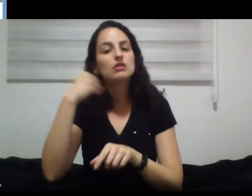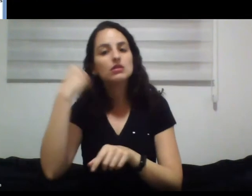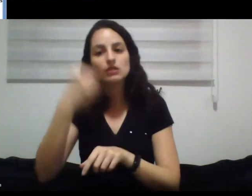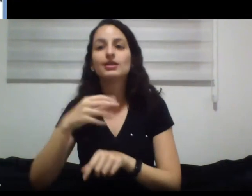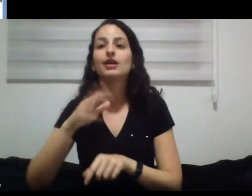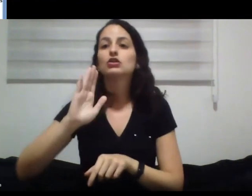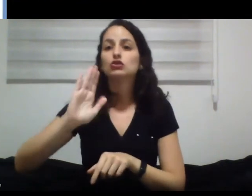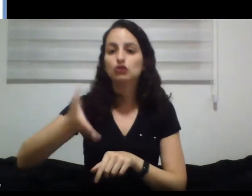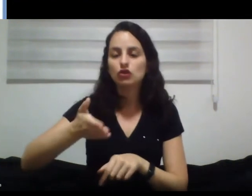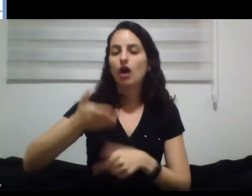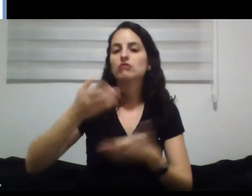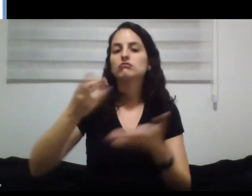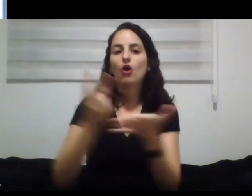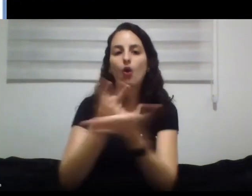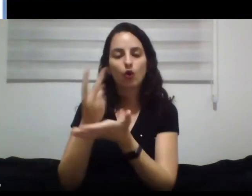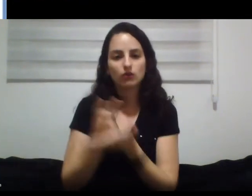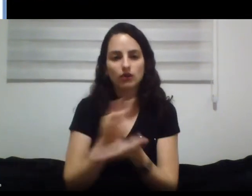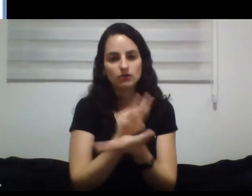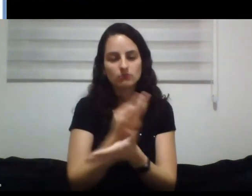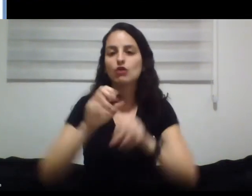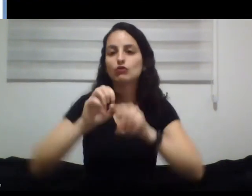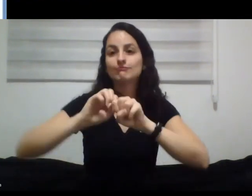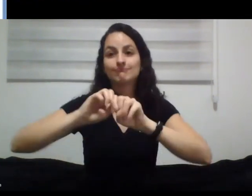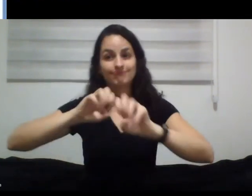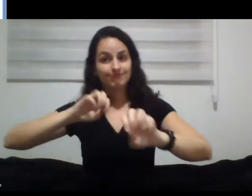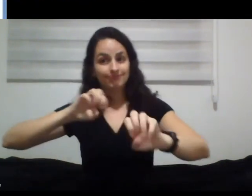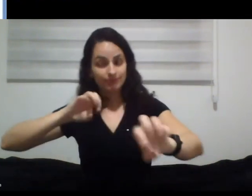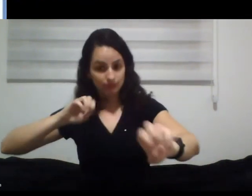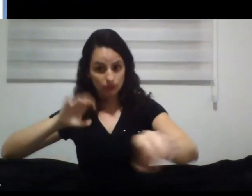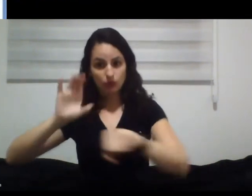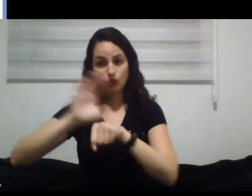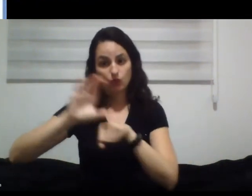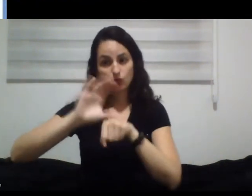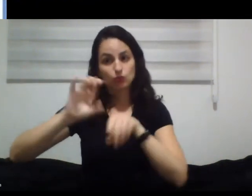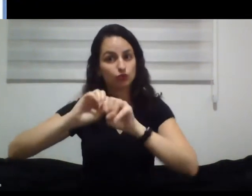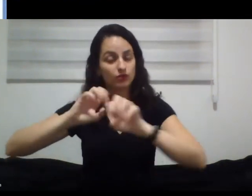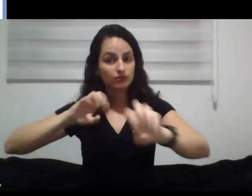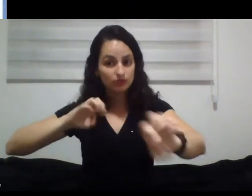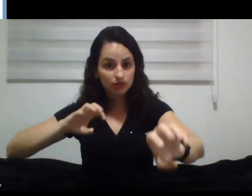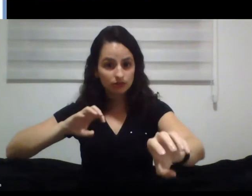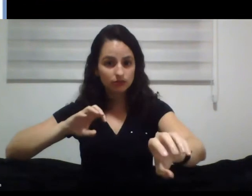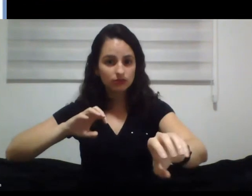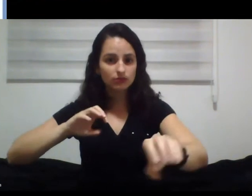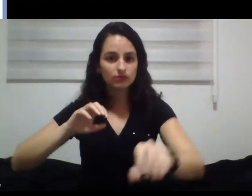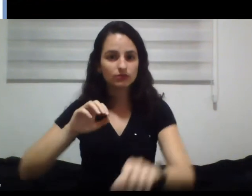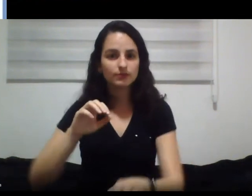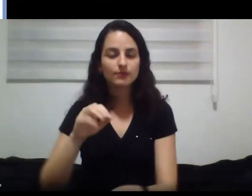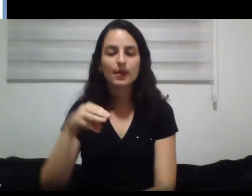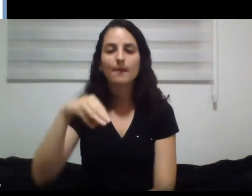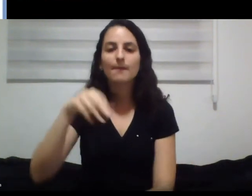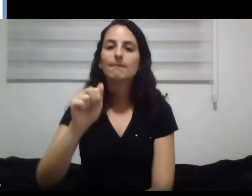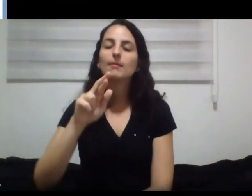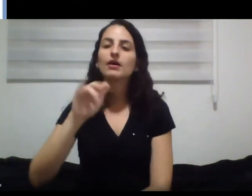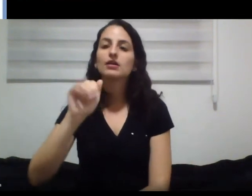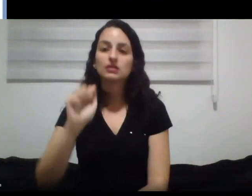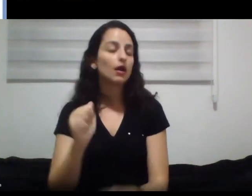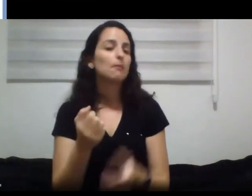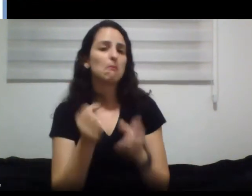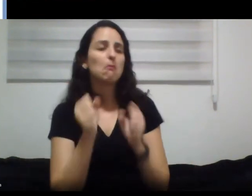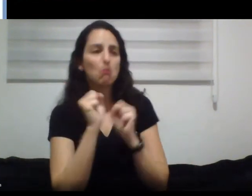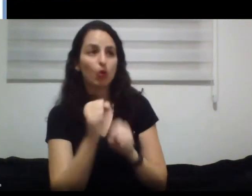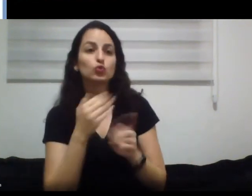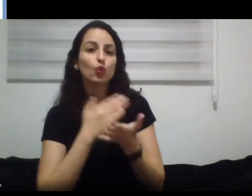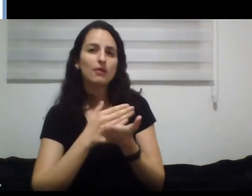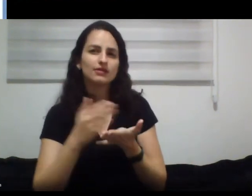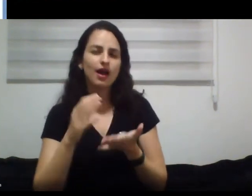frequência, entrega de atividade é igual à frequência. Então, é essa previsão de assim, o aluno